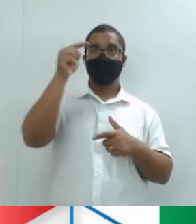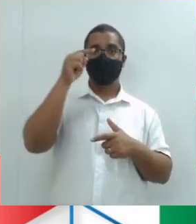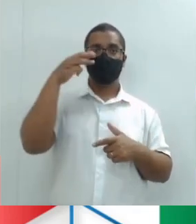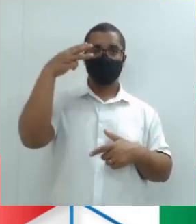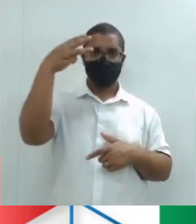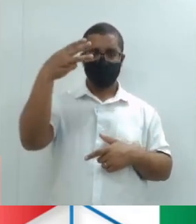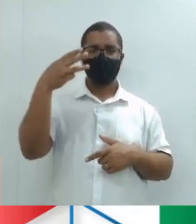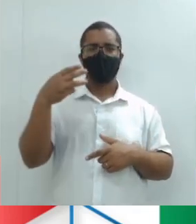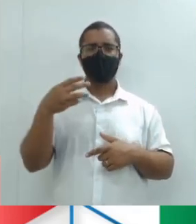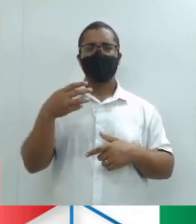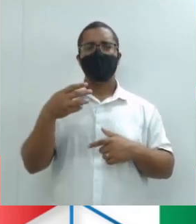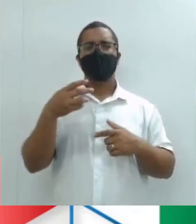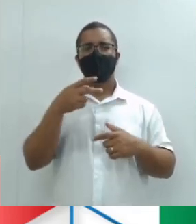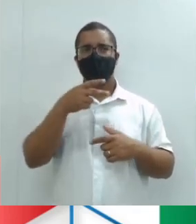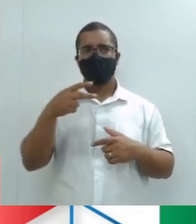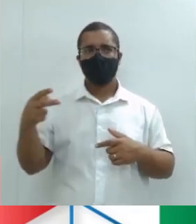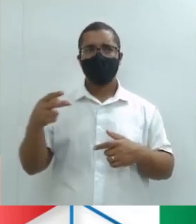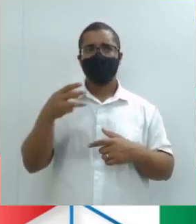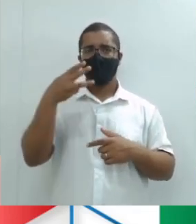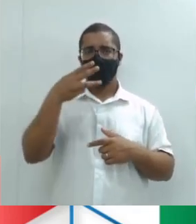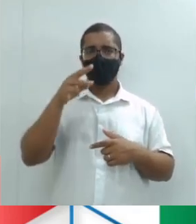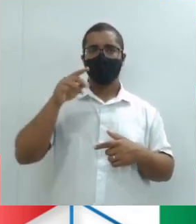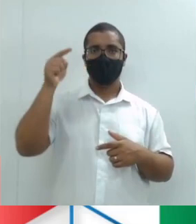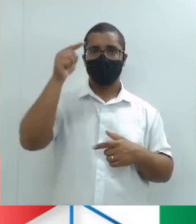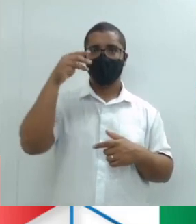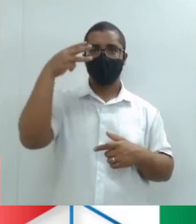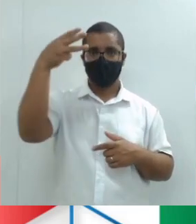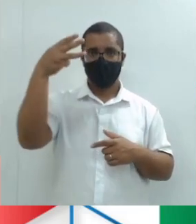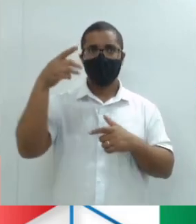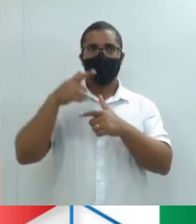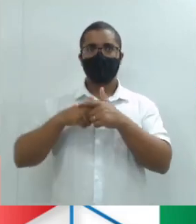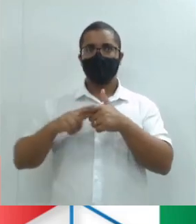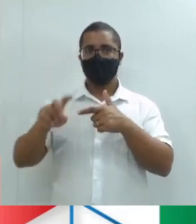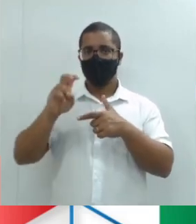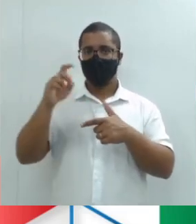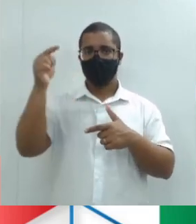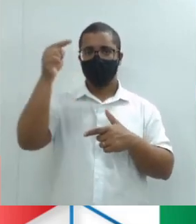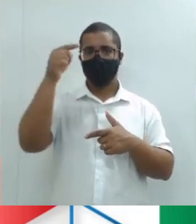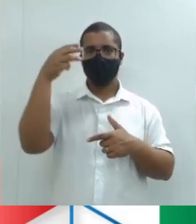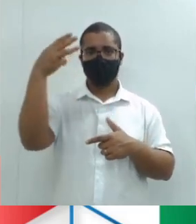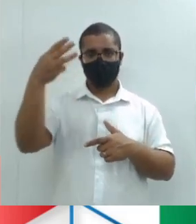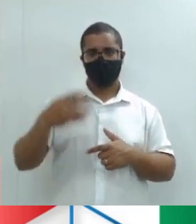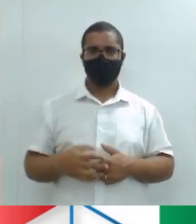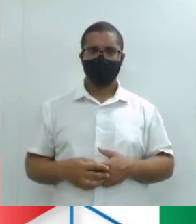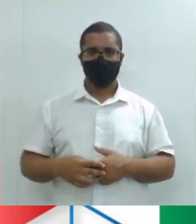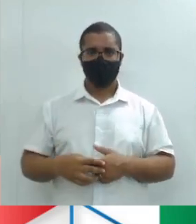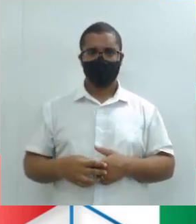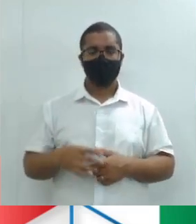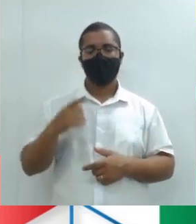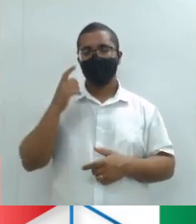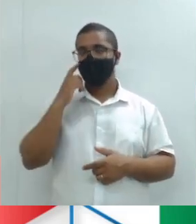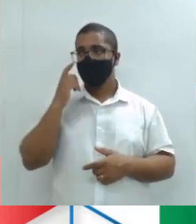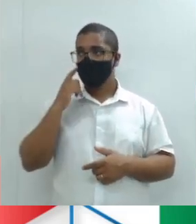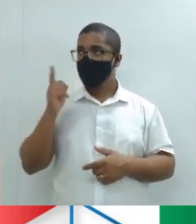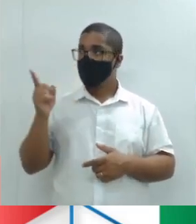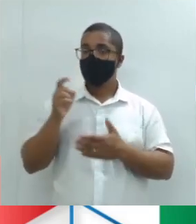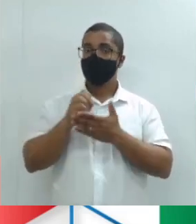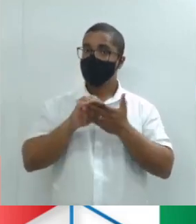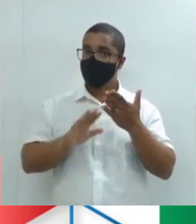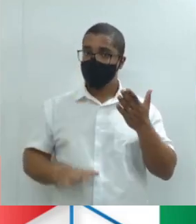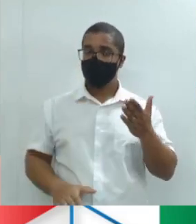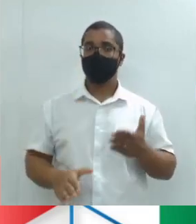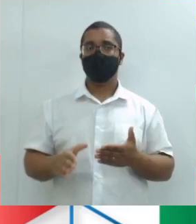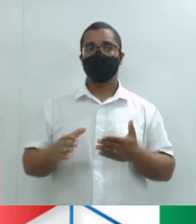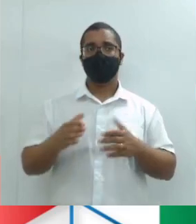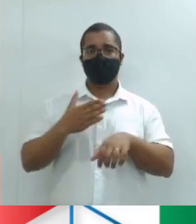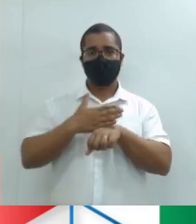3, vai ficar 3 elevado a menos 3 dividido por 5 elevado a menos 3. Agora vamos para a atividade que a gente precisa